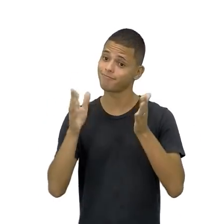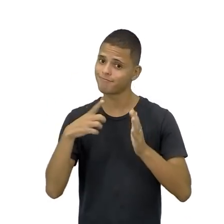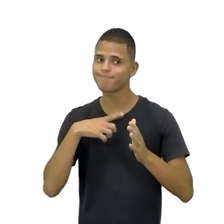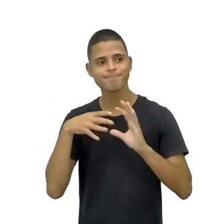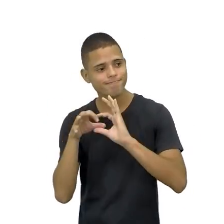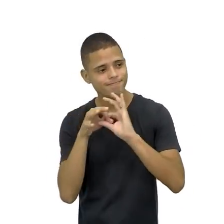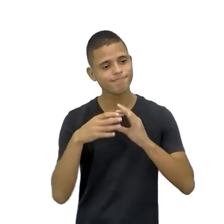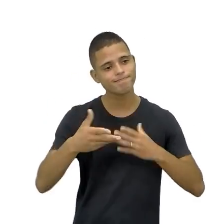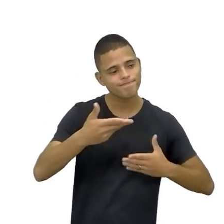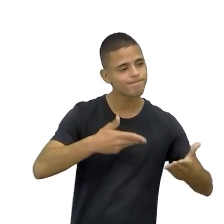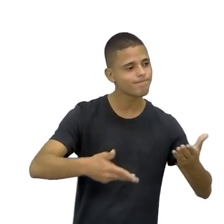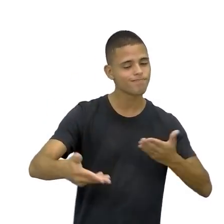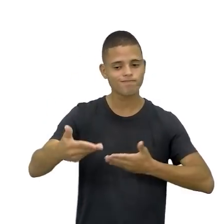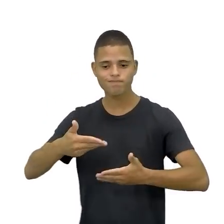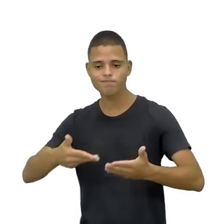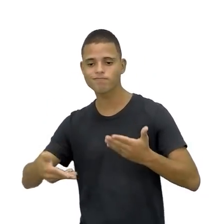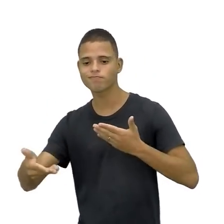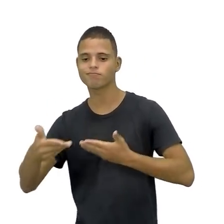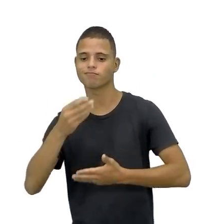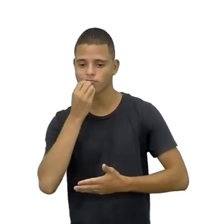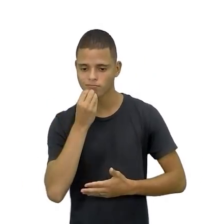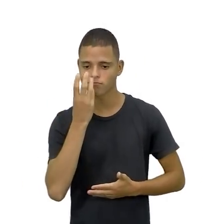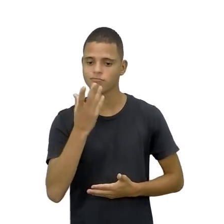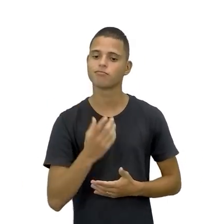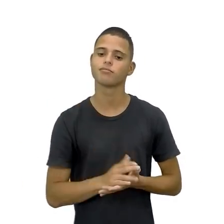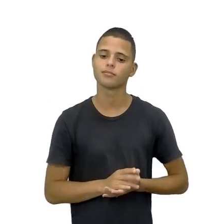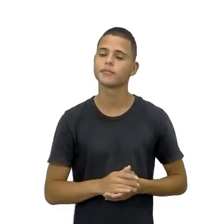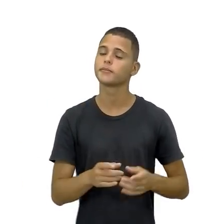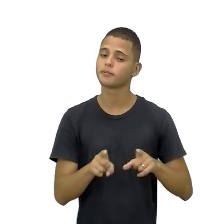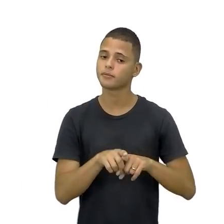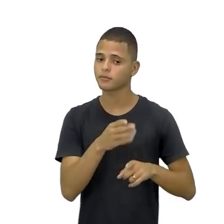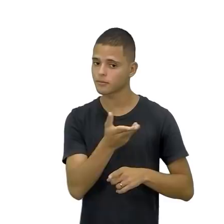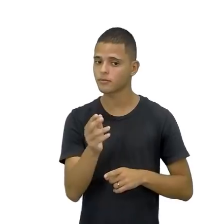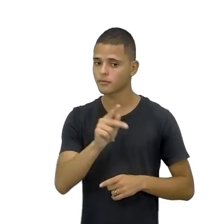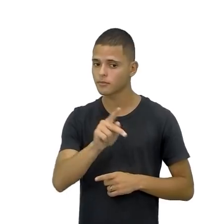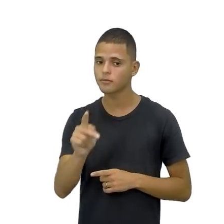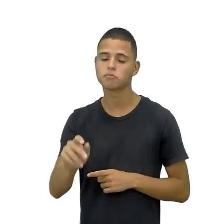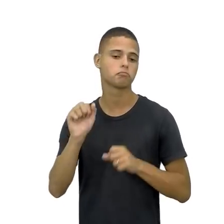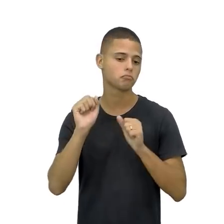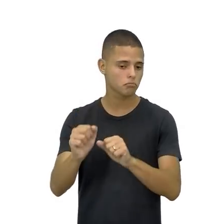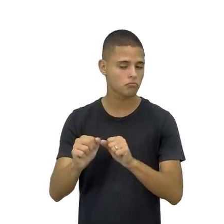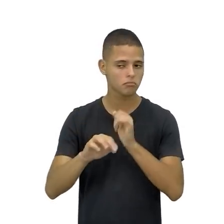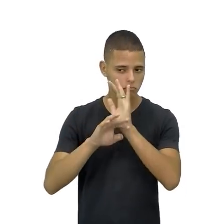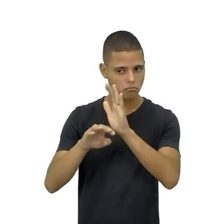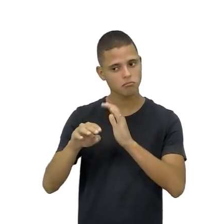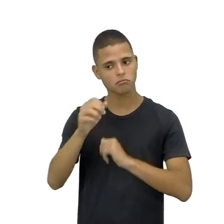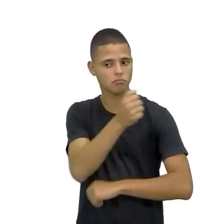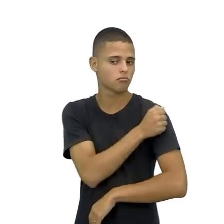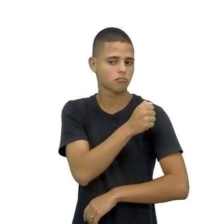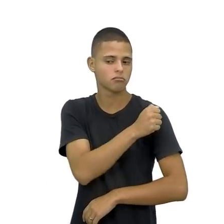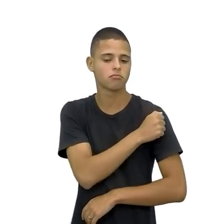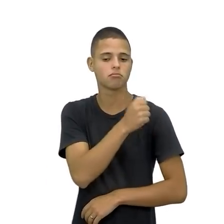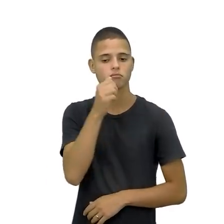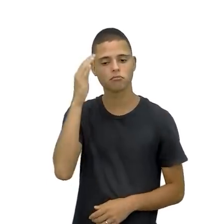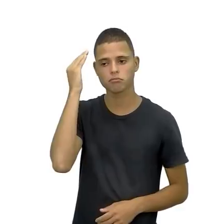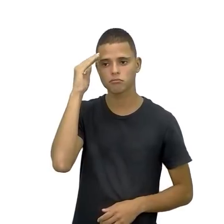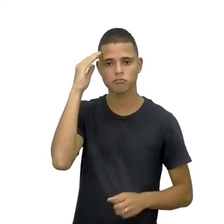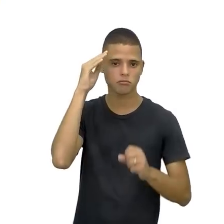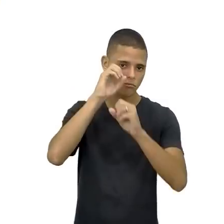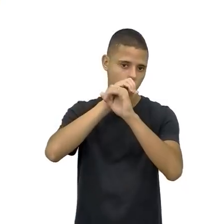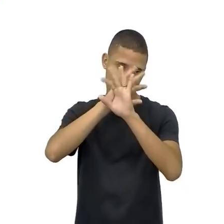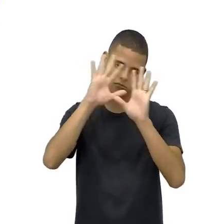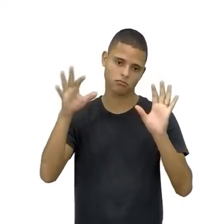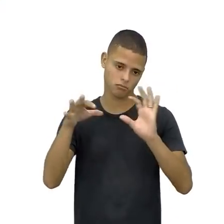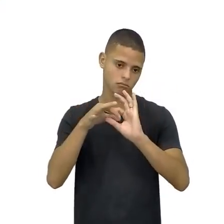Interdisciplinar, que vocês podem, então, de certa forma, também levar o estudante a compreender que tudo isso está ligado a tudo, né? Que tudo está ligado a